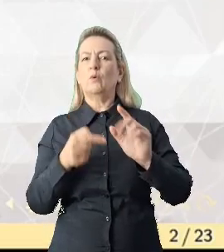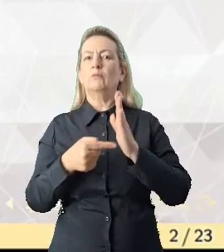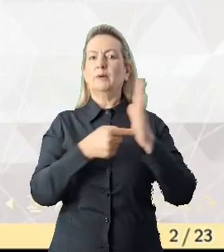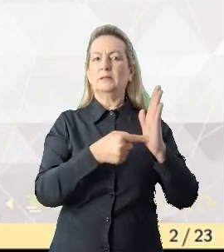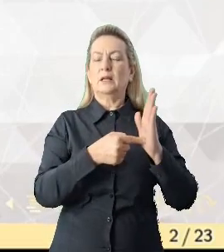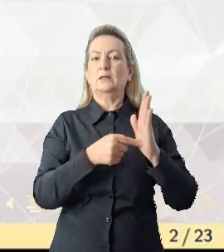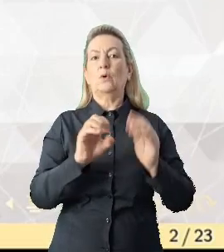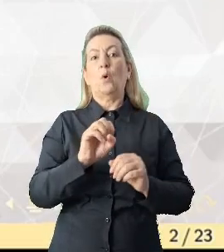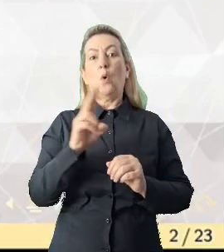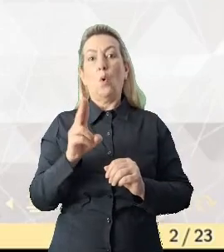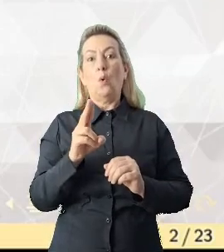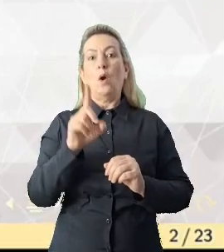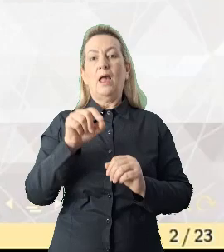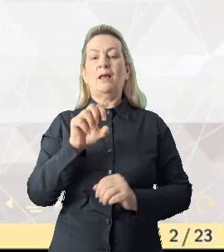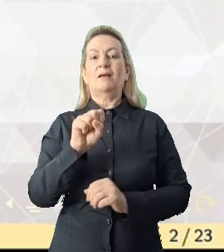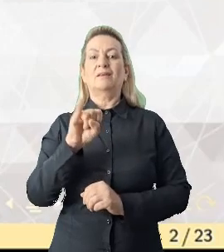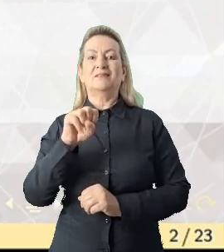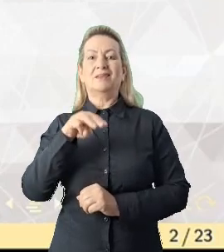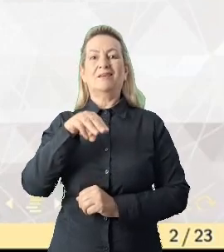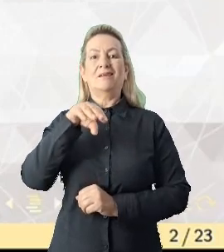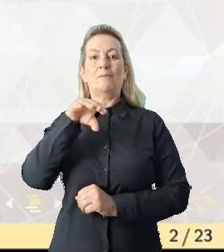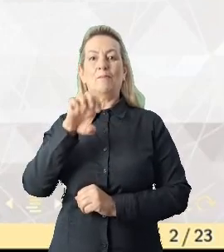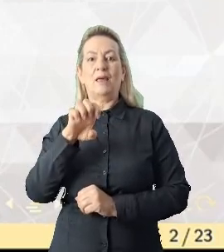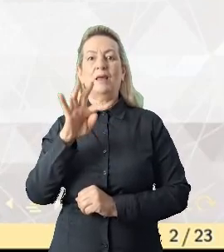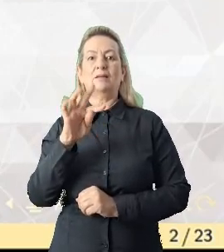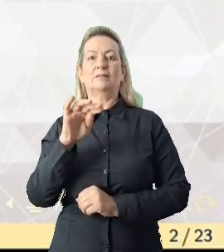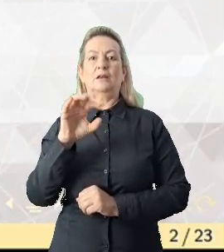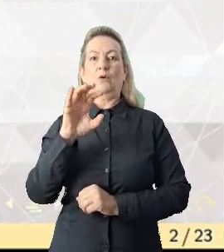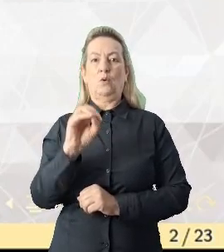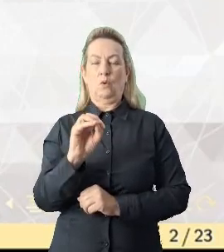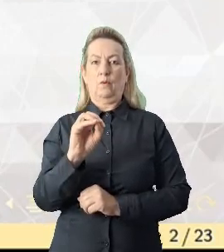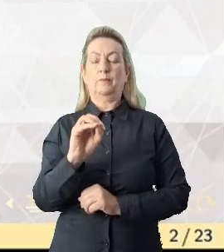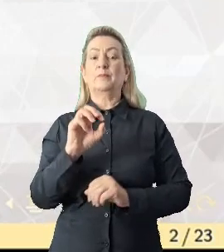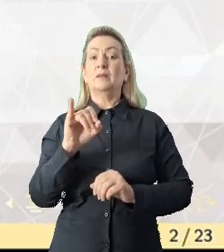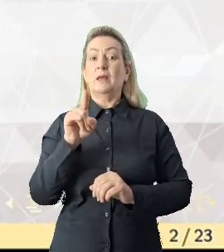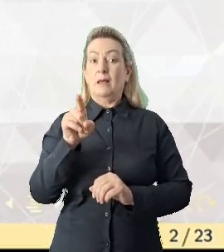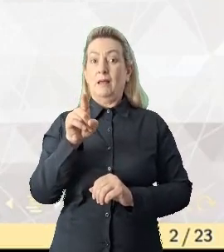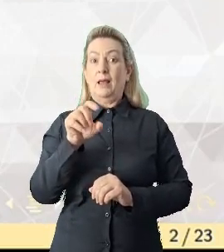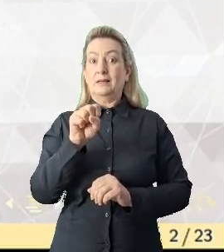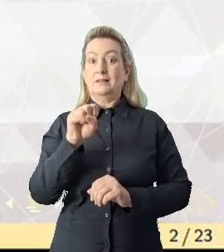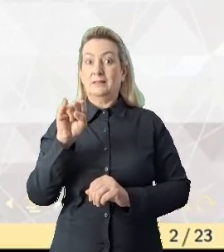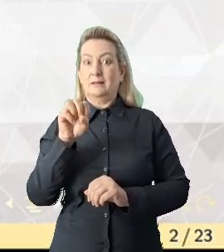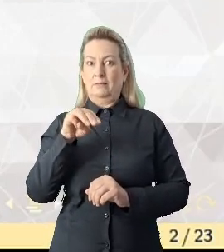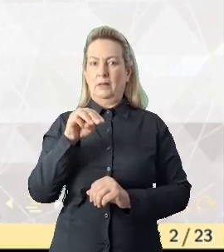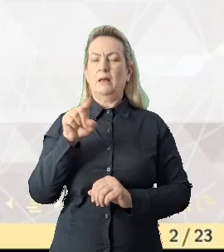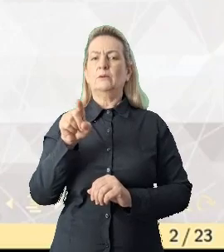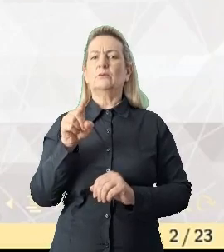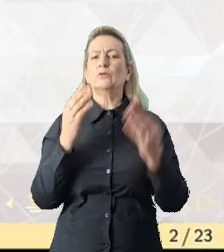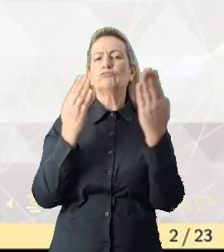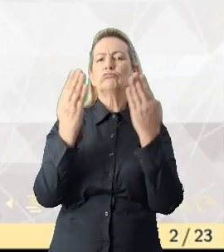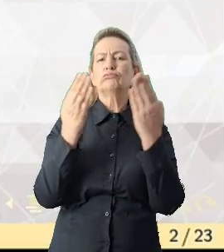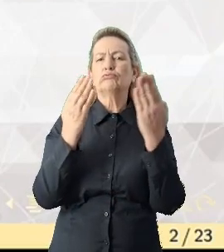distorção ou para a direita, um grau de distorção para a esquerda, ou ele é simétrico. Quando ele é simétrico,